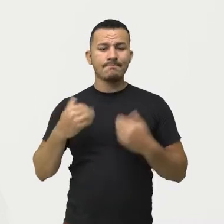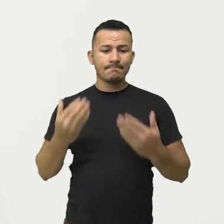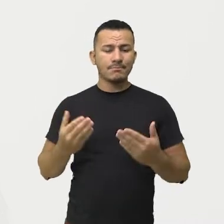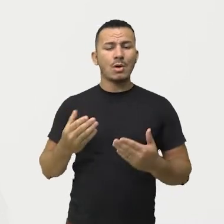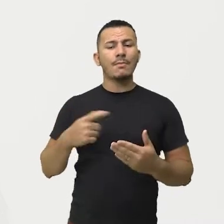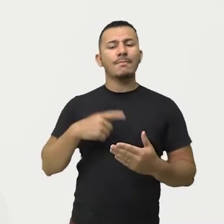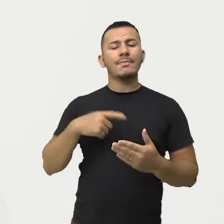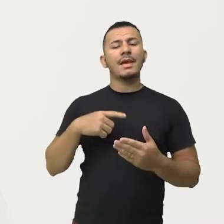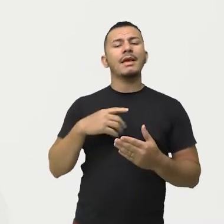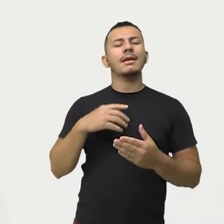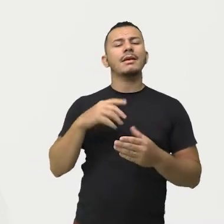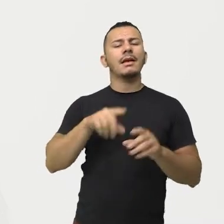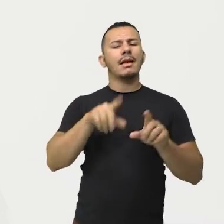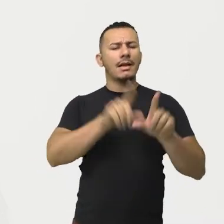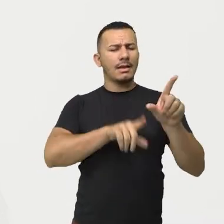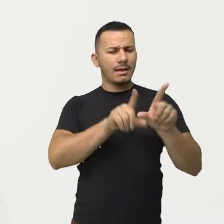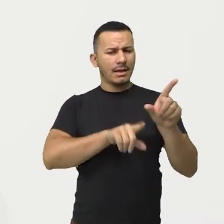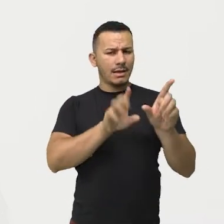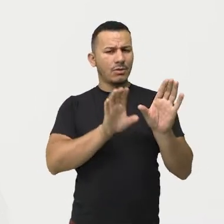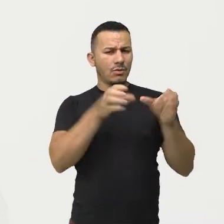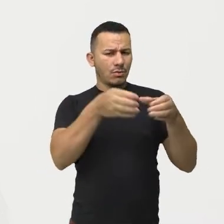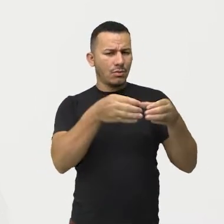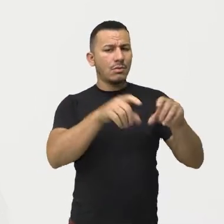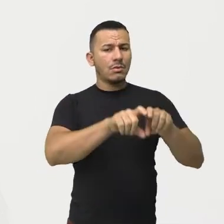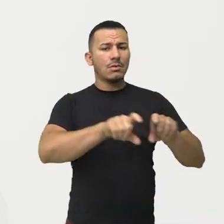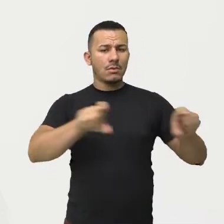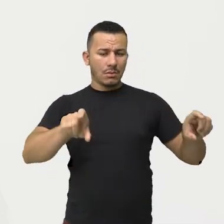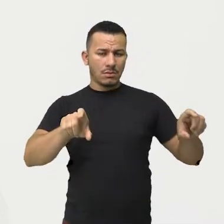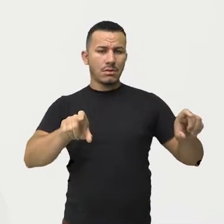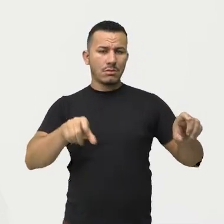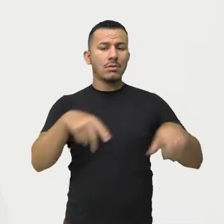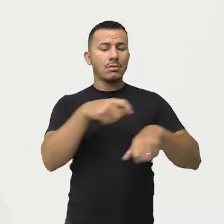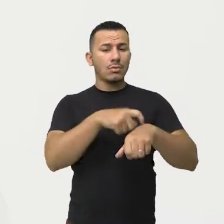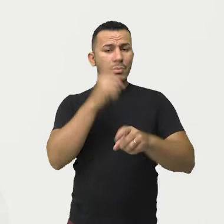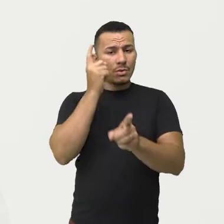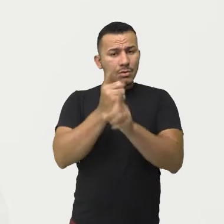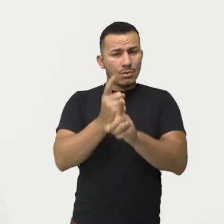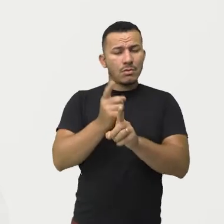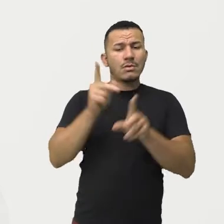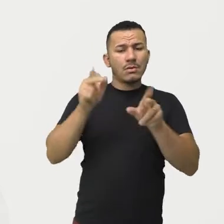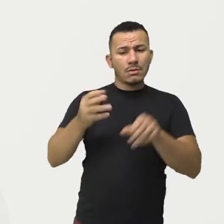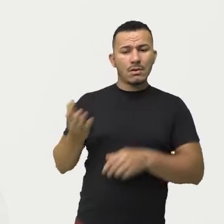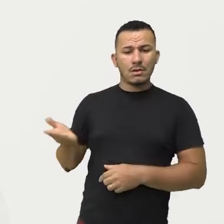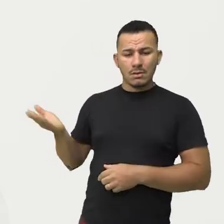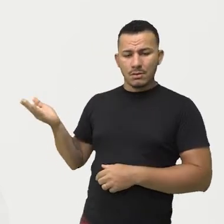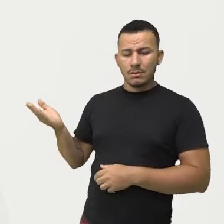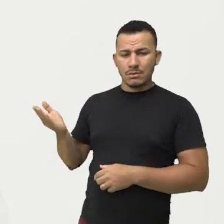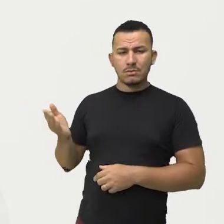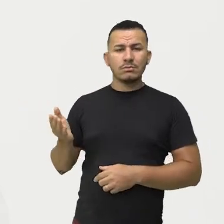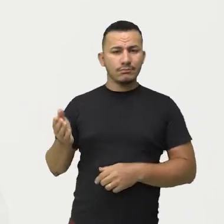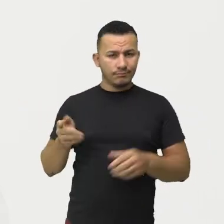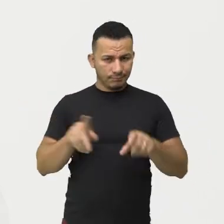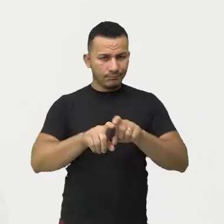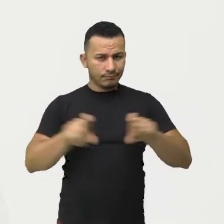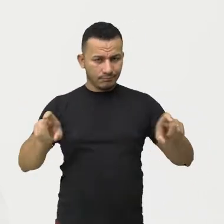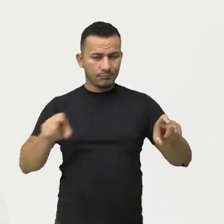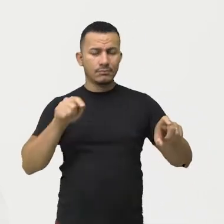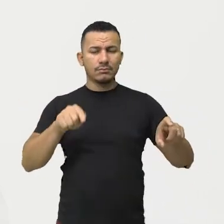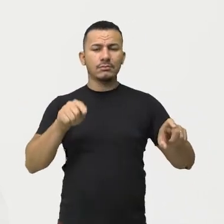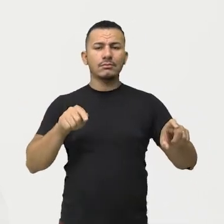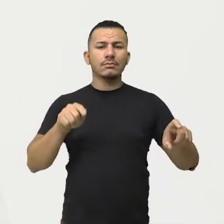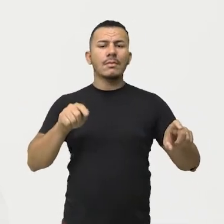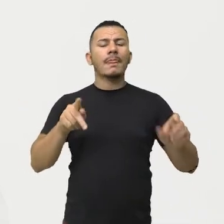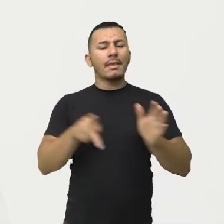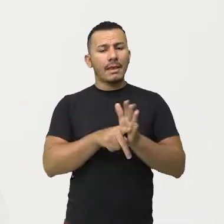elementos de uma equação. Quando nós estamos diante dessa situação que é a equação, então nós temos os